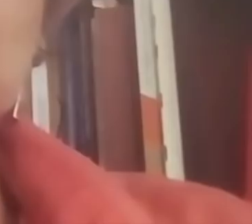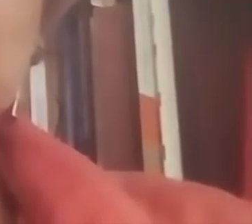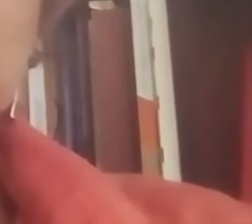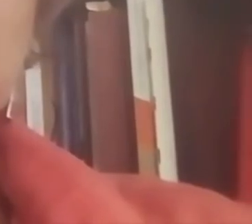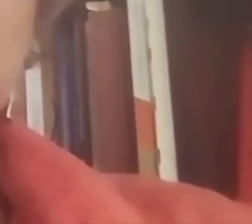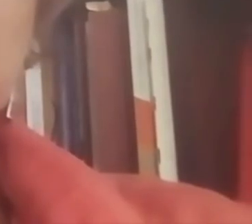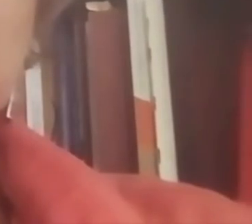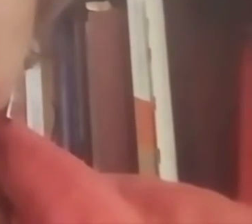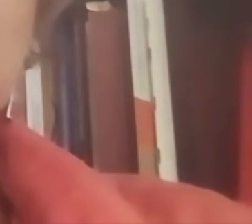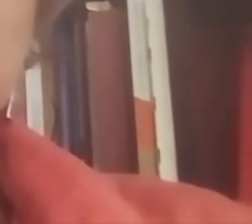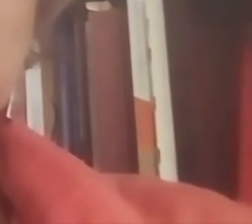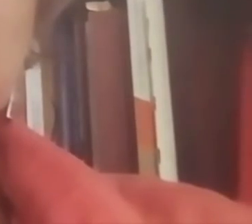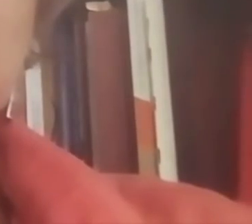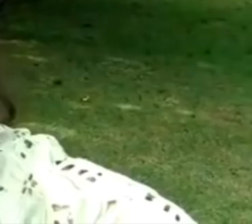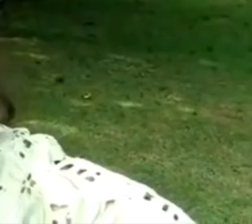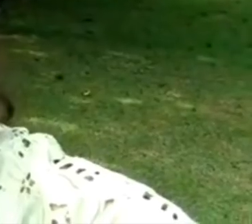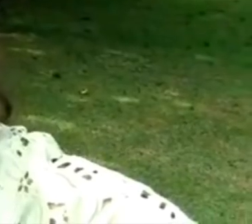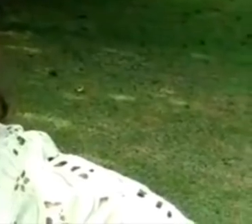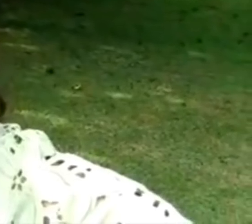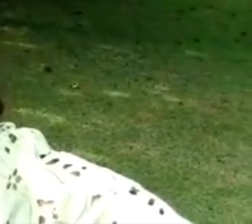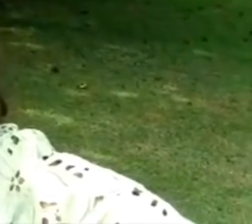Solidariedade.